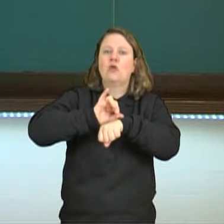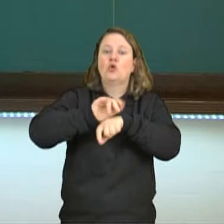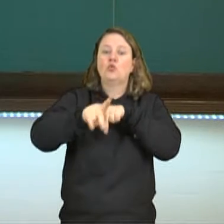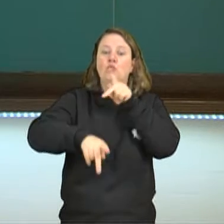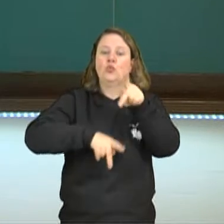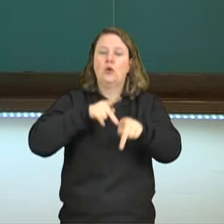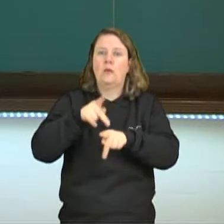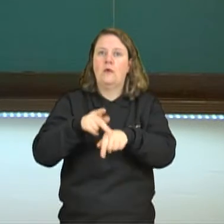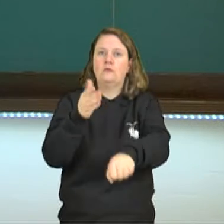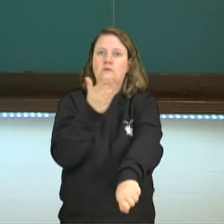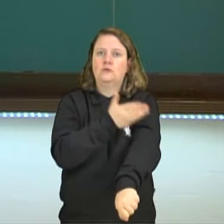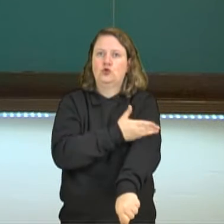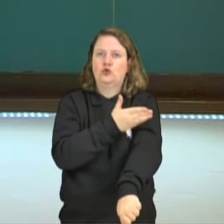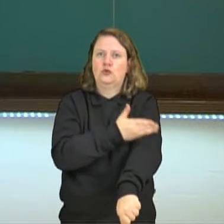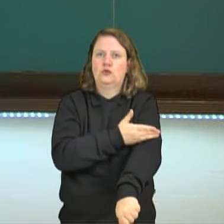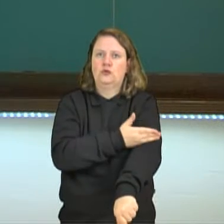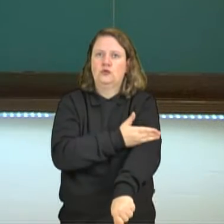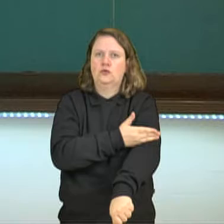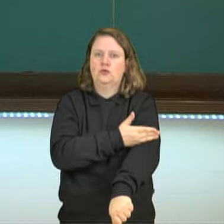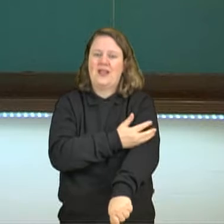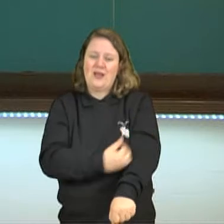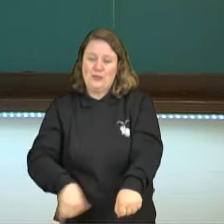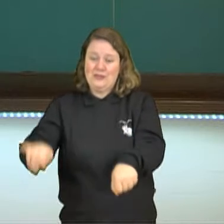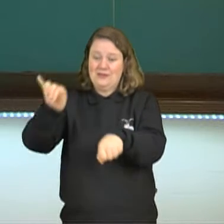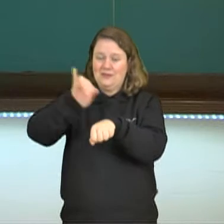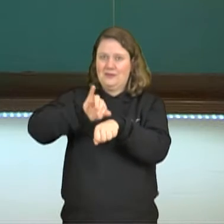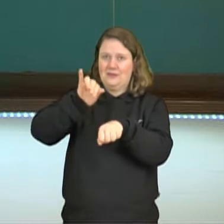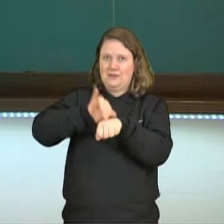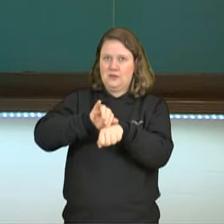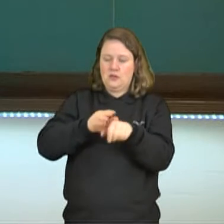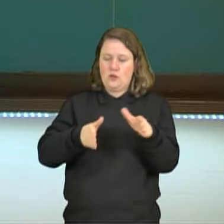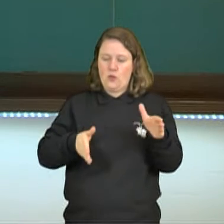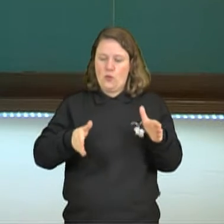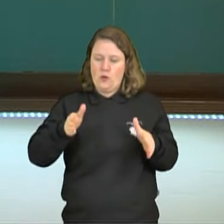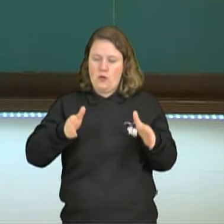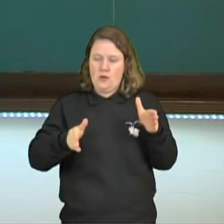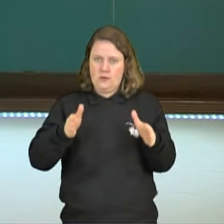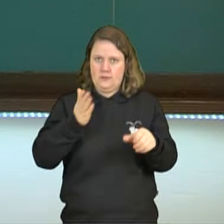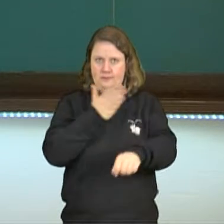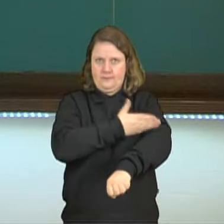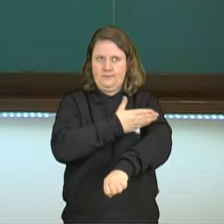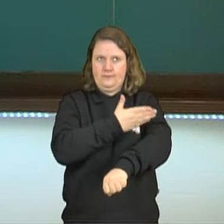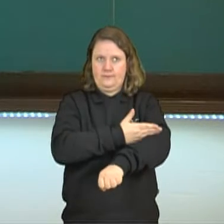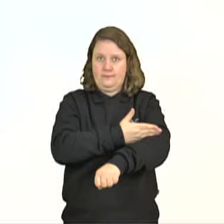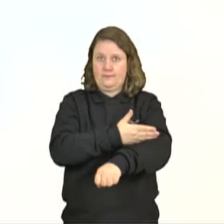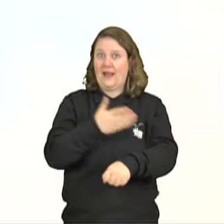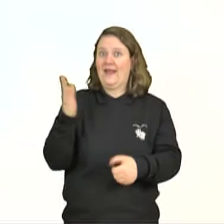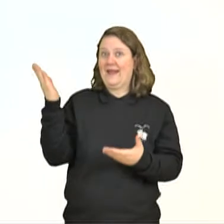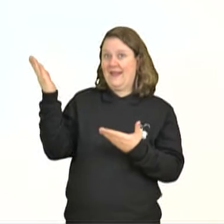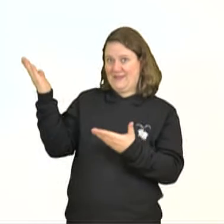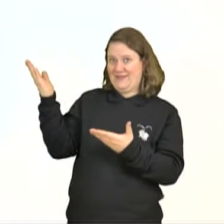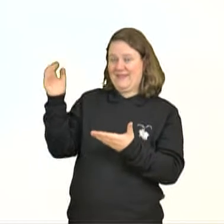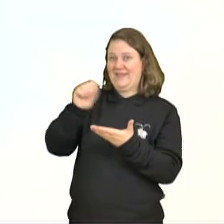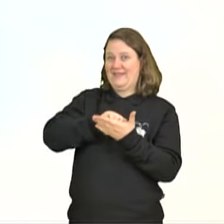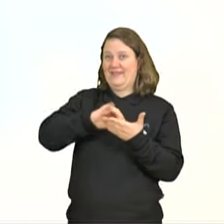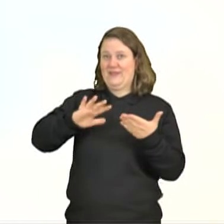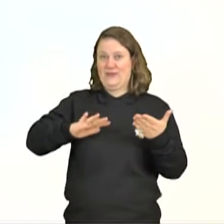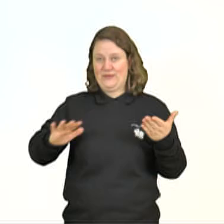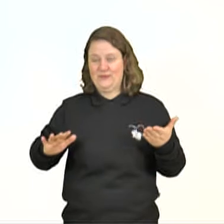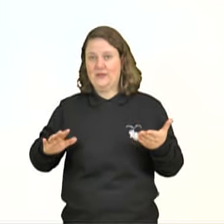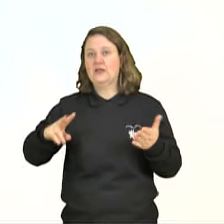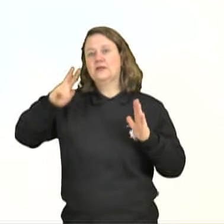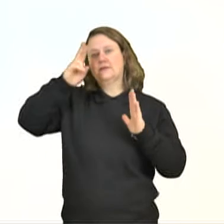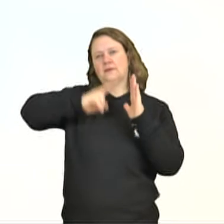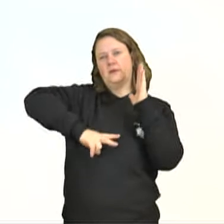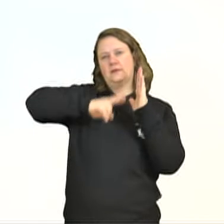a hegemonia do cristianismo durante o período medieval. E aqui a gente tem uma atividade, olha só, né? Vamos ler